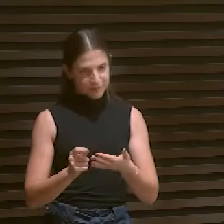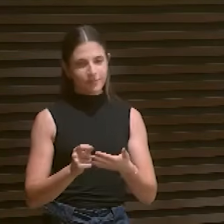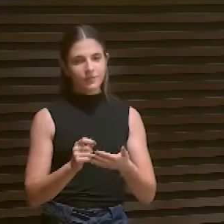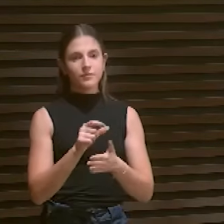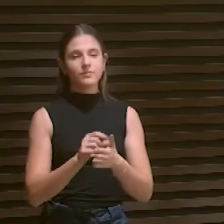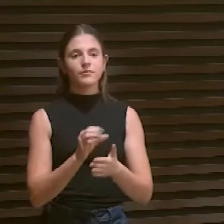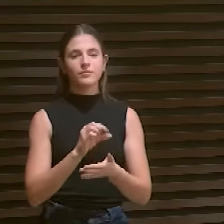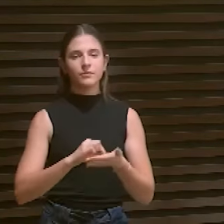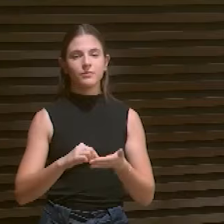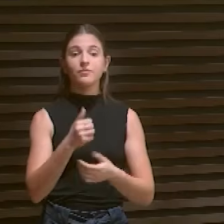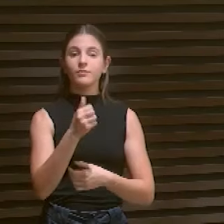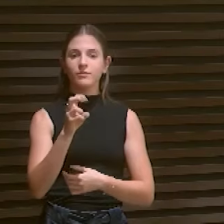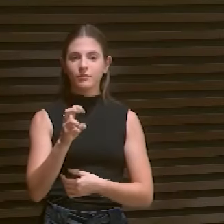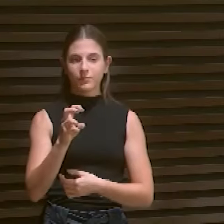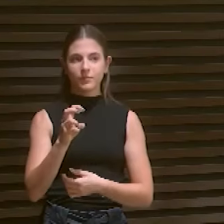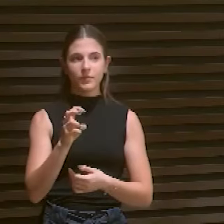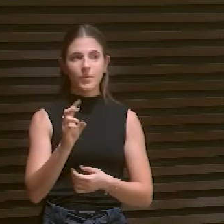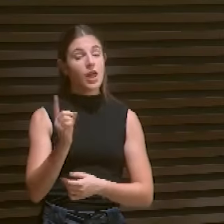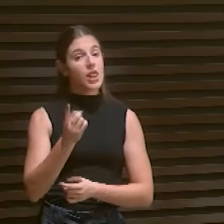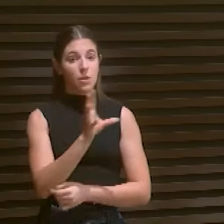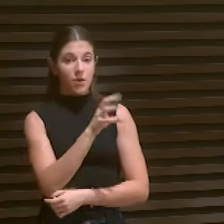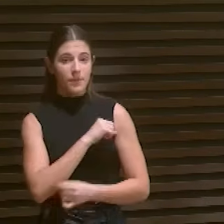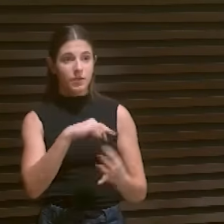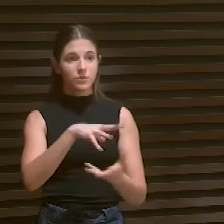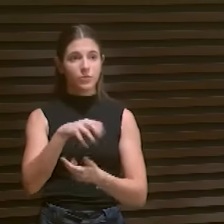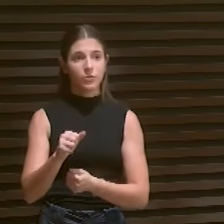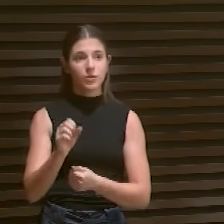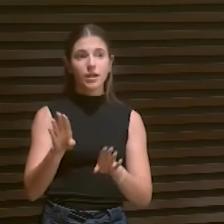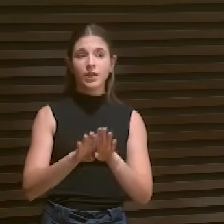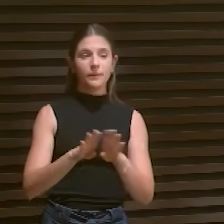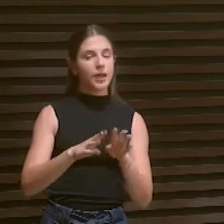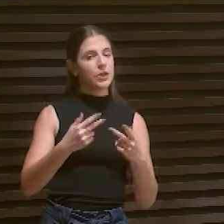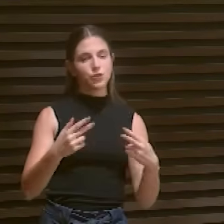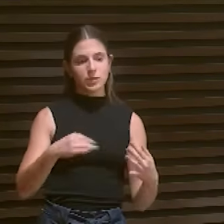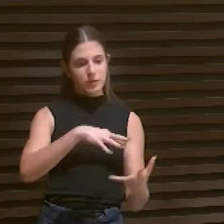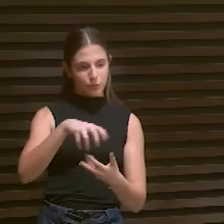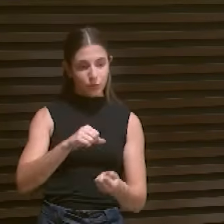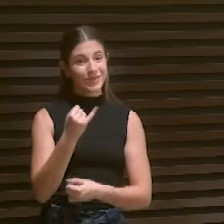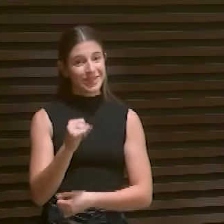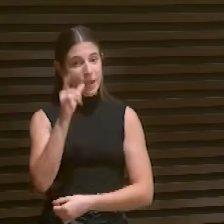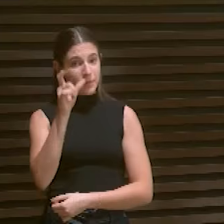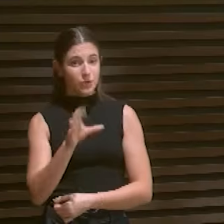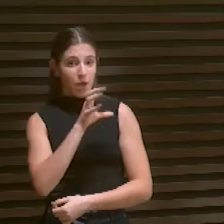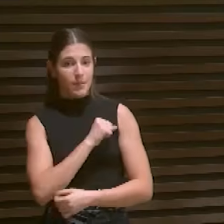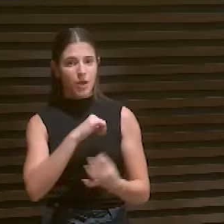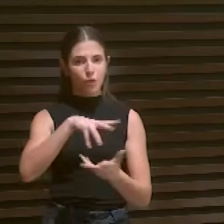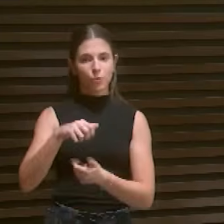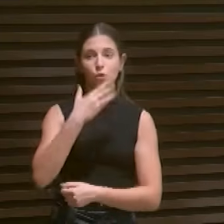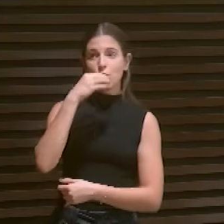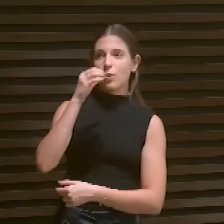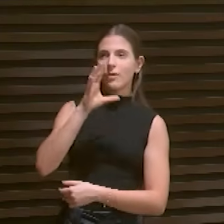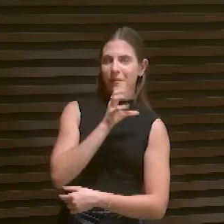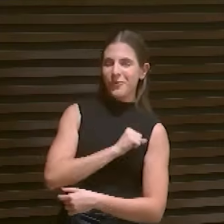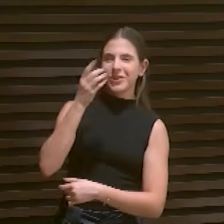versículo 15 de 1 João 2. Não ameis o mundo, nem as coisas que há no mundo. Se alguém amar o mundo, o amor do Pai não